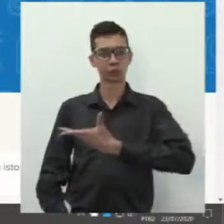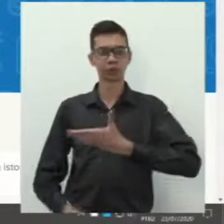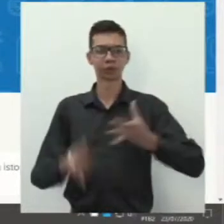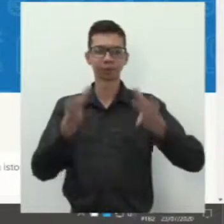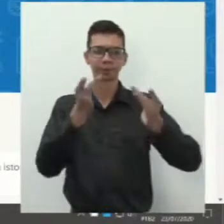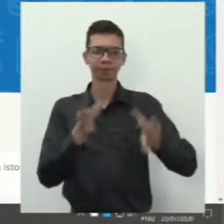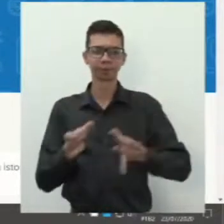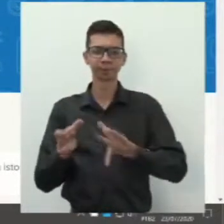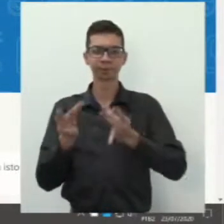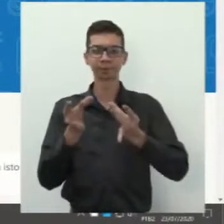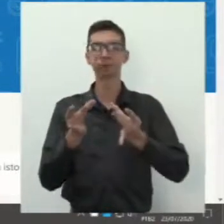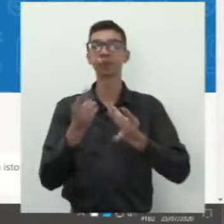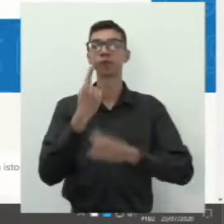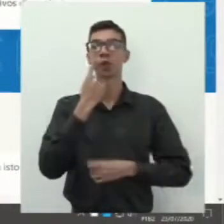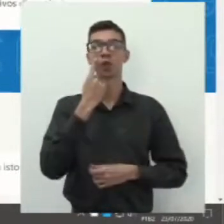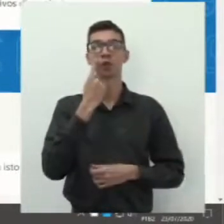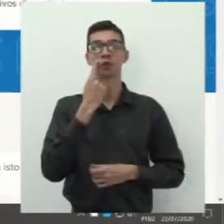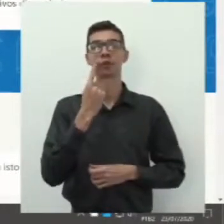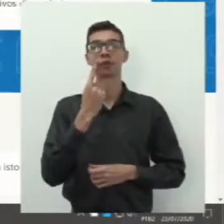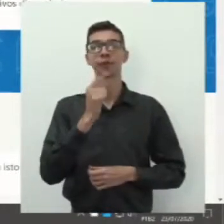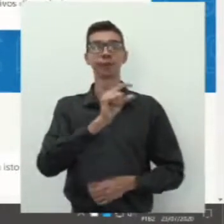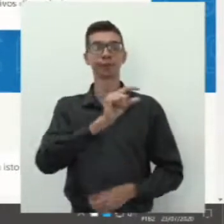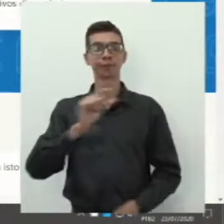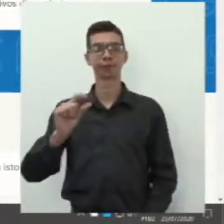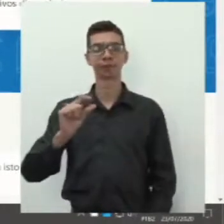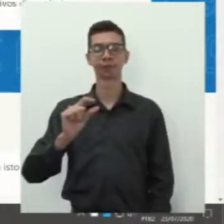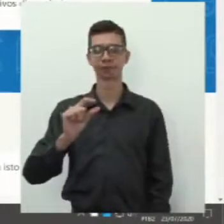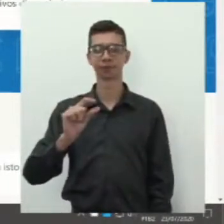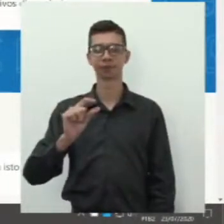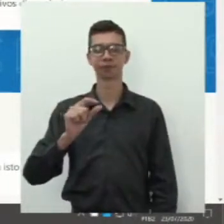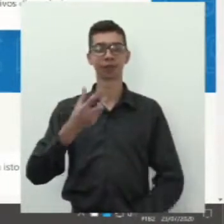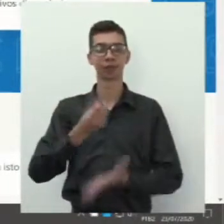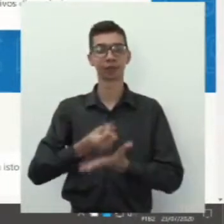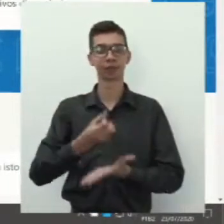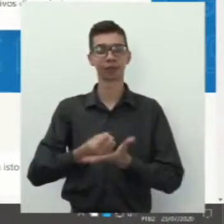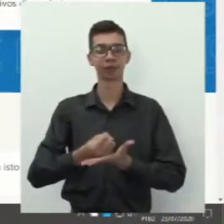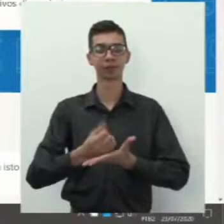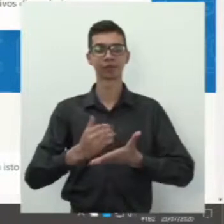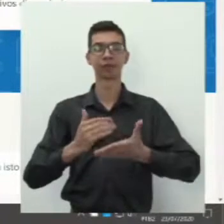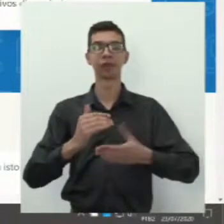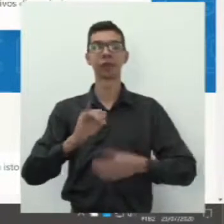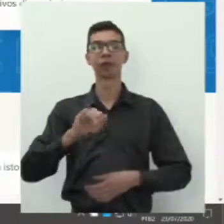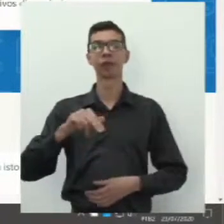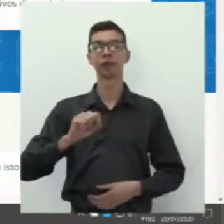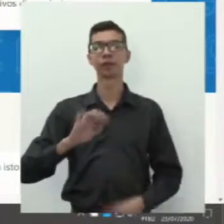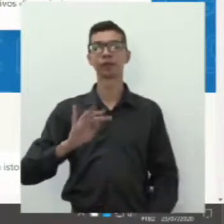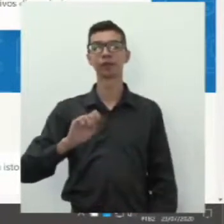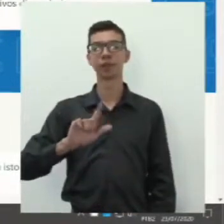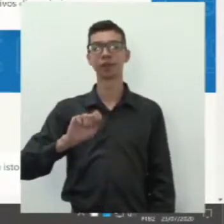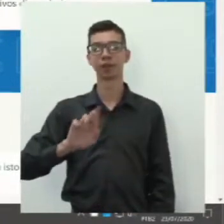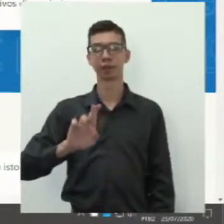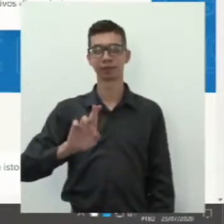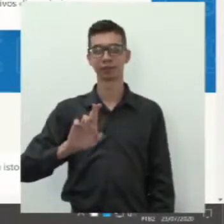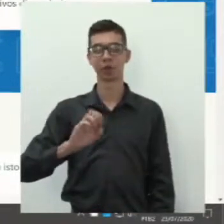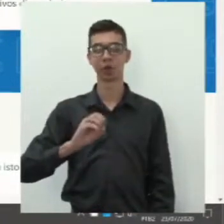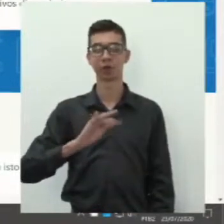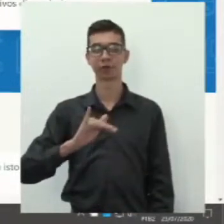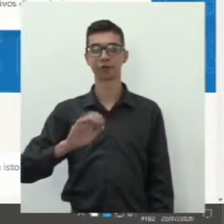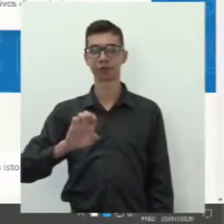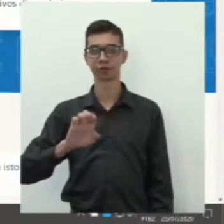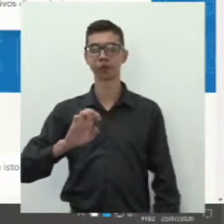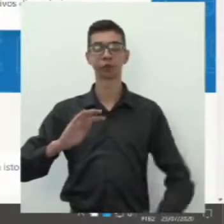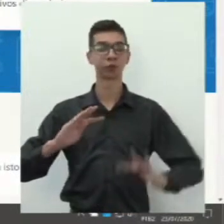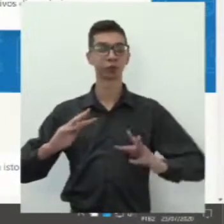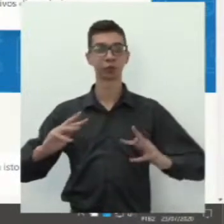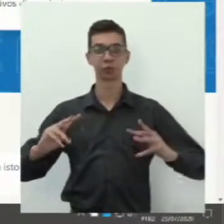aqui, ó, instalar o Office. Então, você tem acesso aos aplicativos do Office 365. Aqui você vai instalar todos, né, você instala o